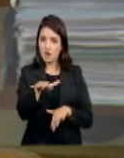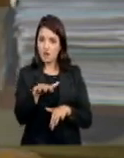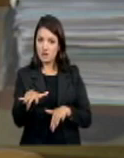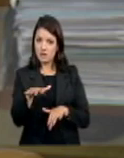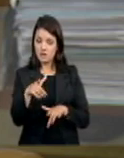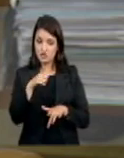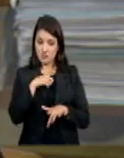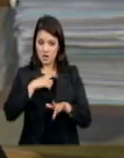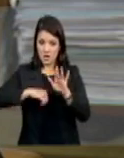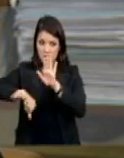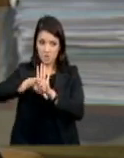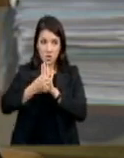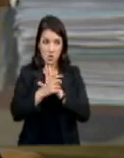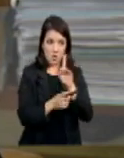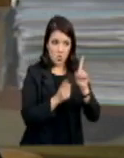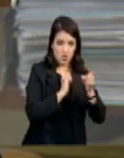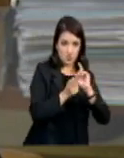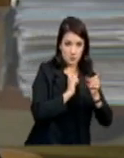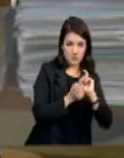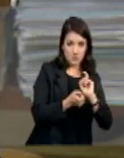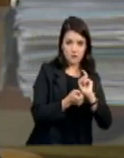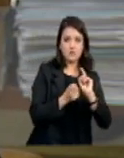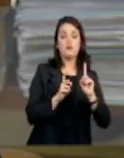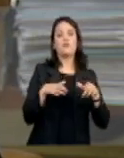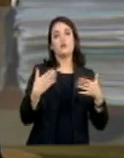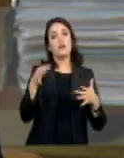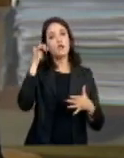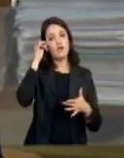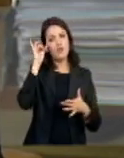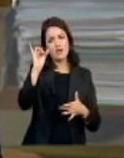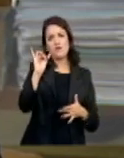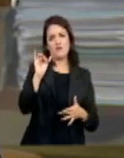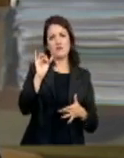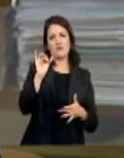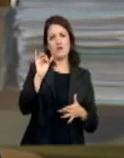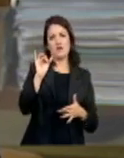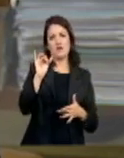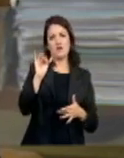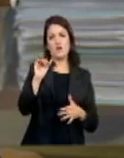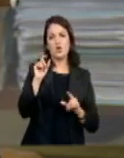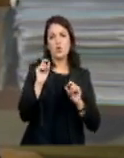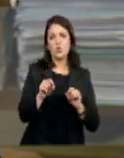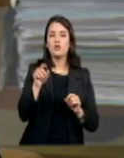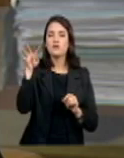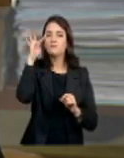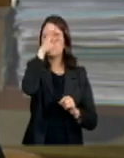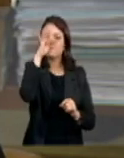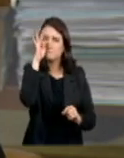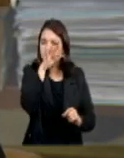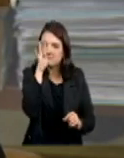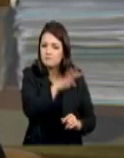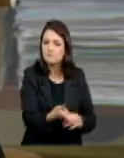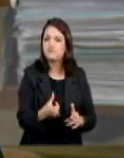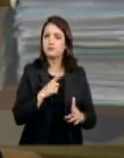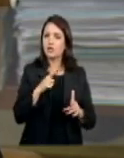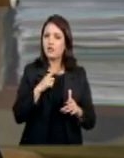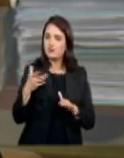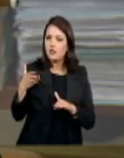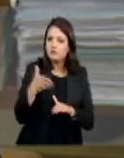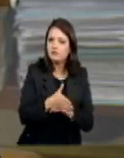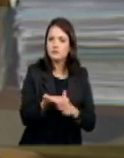da administração tributária evitar se ão arbitrárias e inclusões e